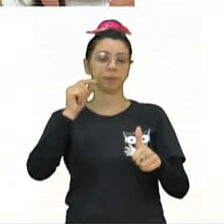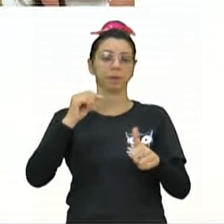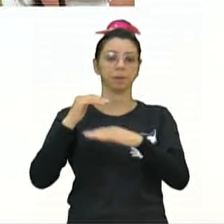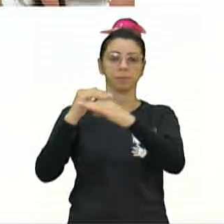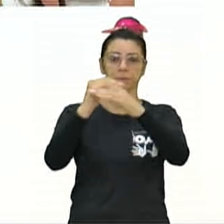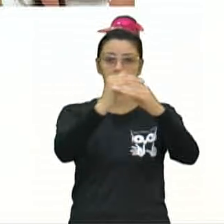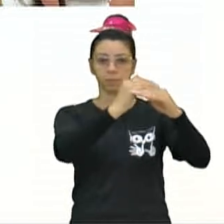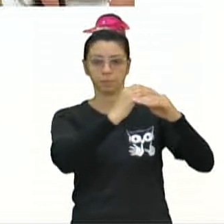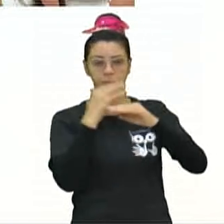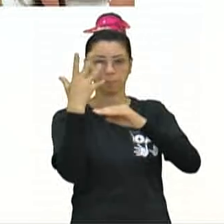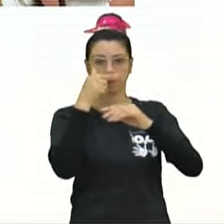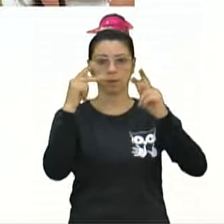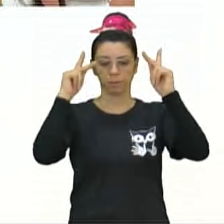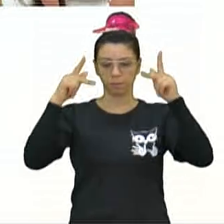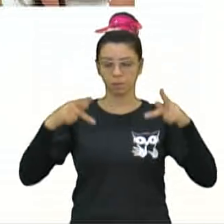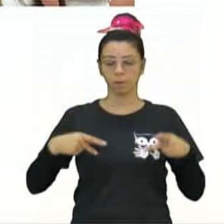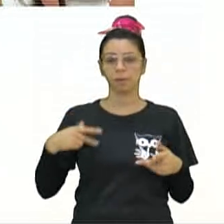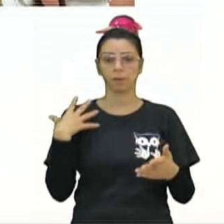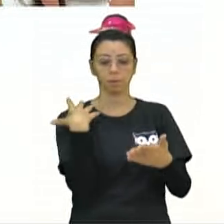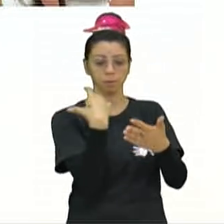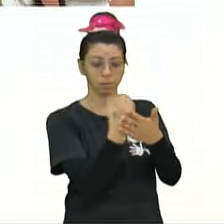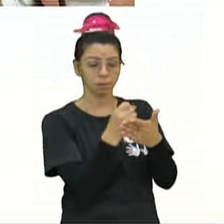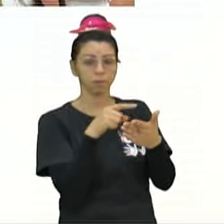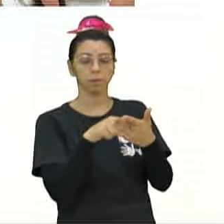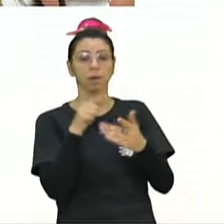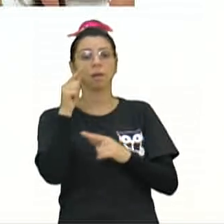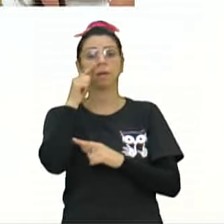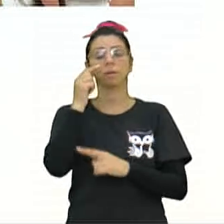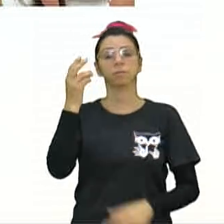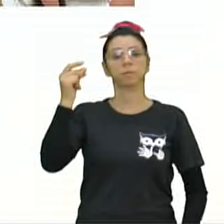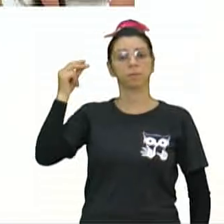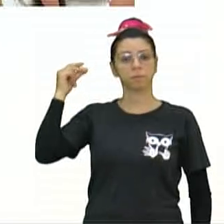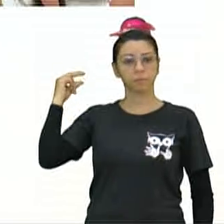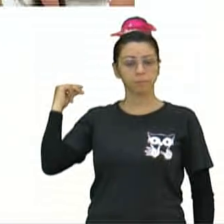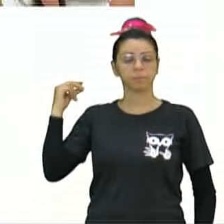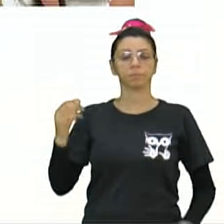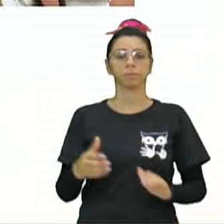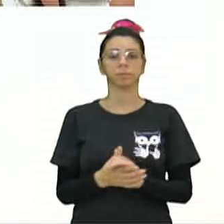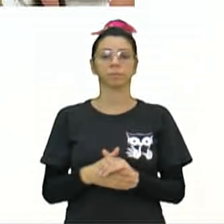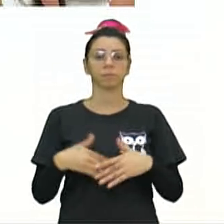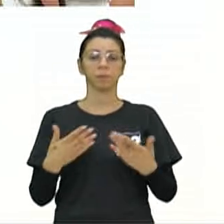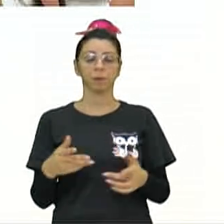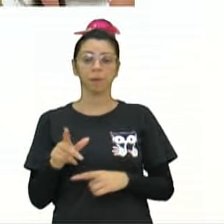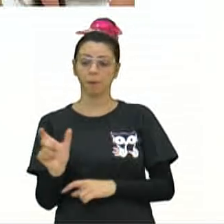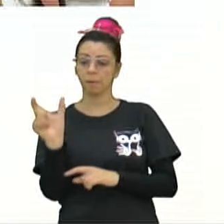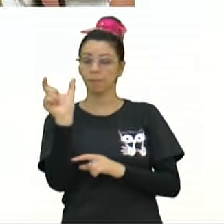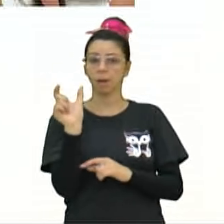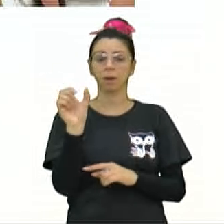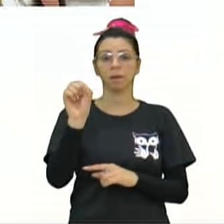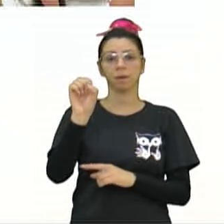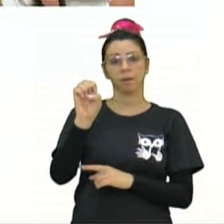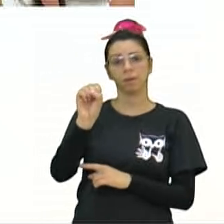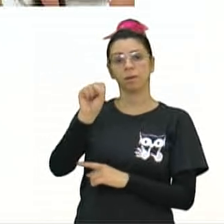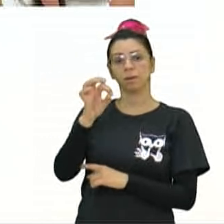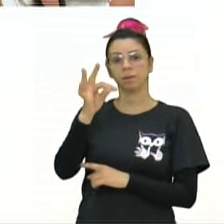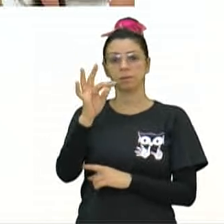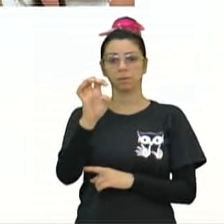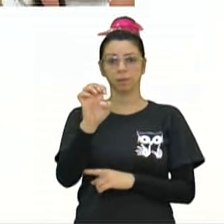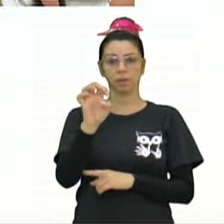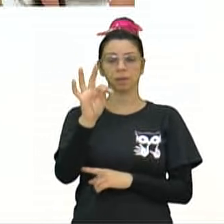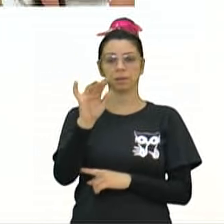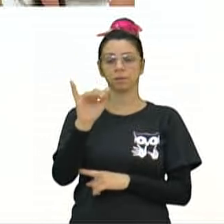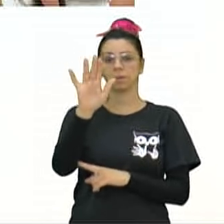beleza humana de que se tem registro parte da Grécia Antiga, tanto que a palavra estética tem origem grega